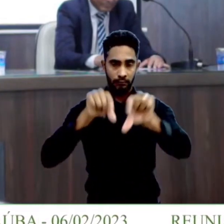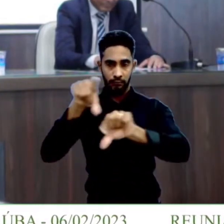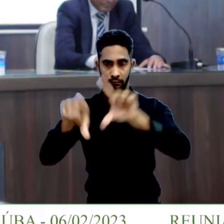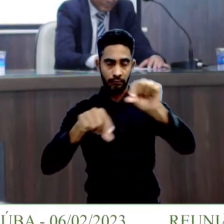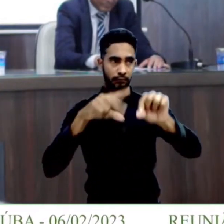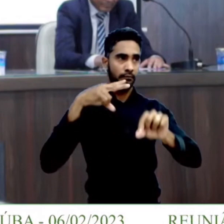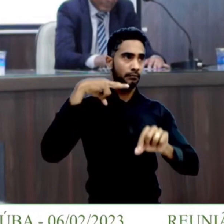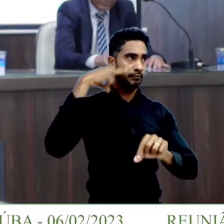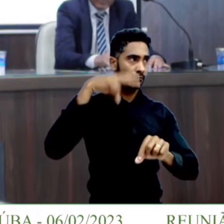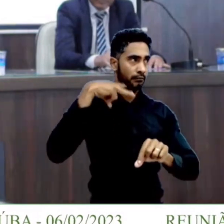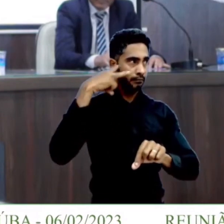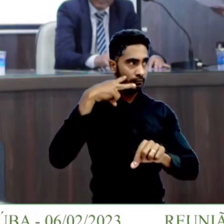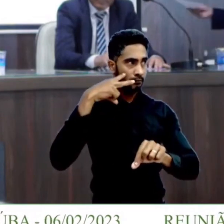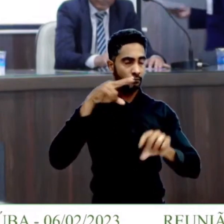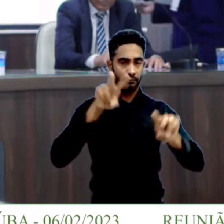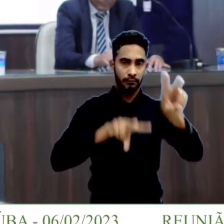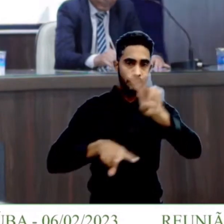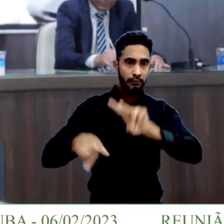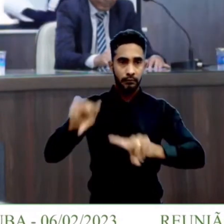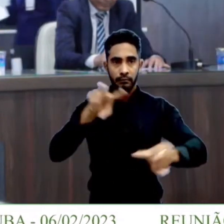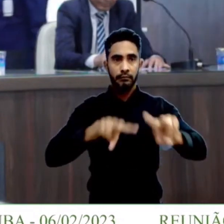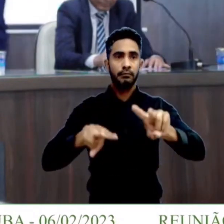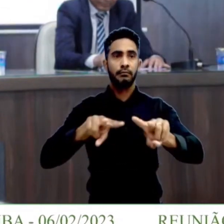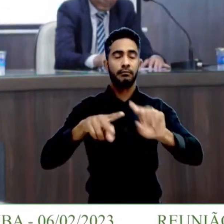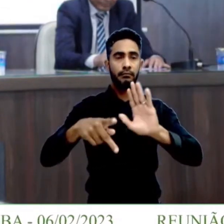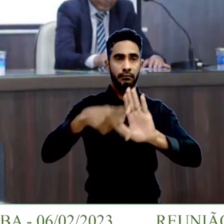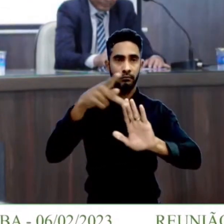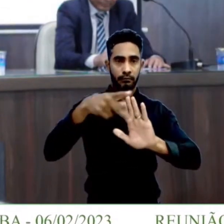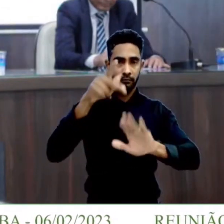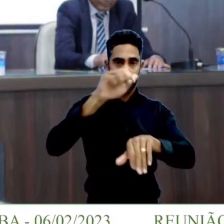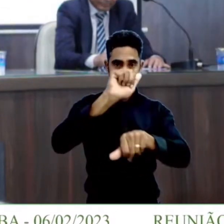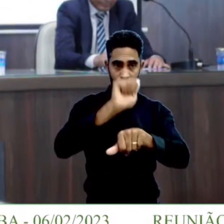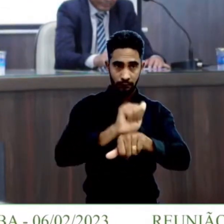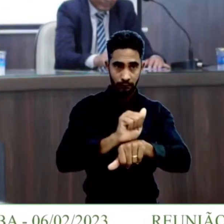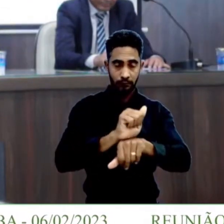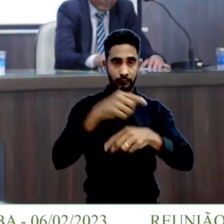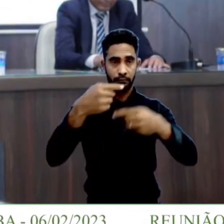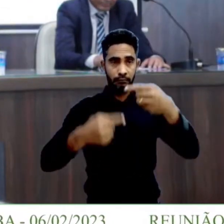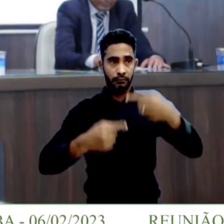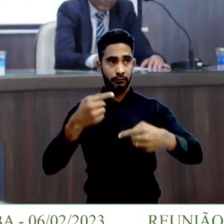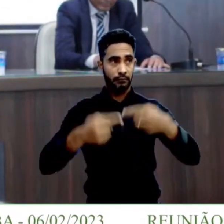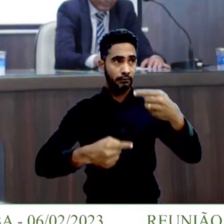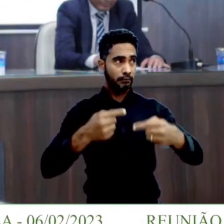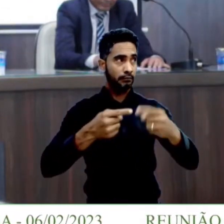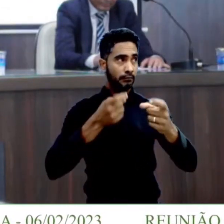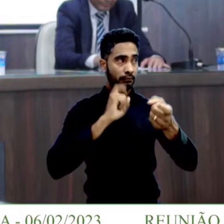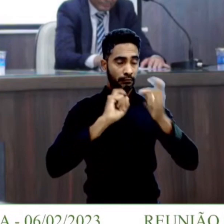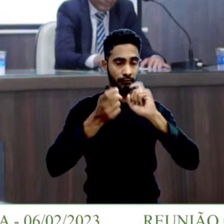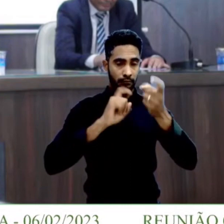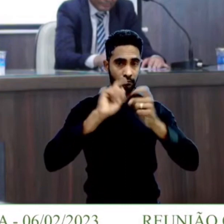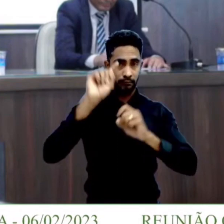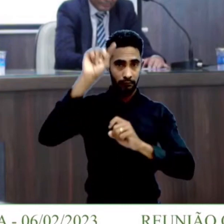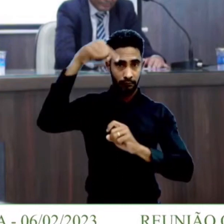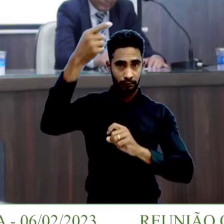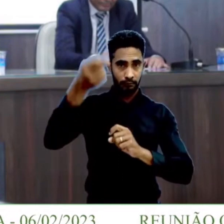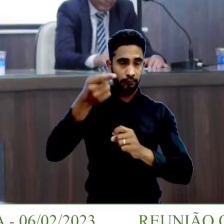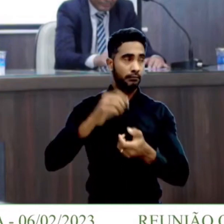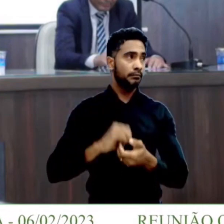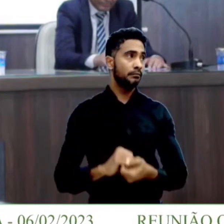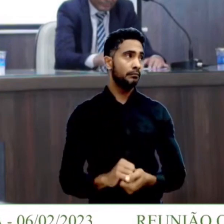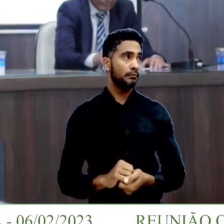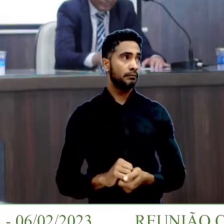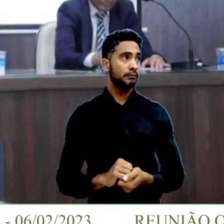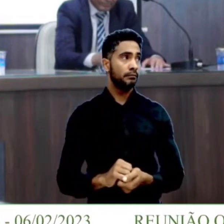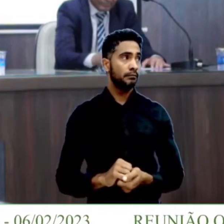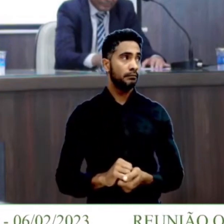vereadores para que eles analisem esse veto e possa ser discutido em reunião posterior.